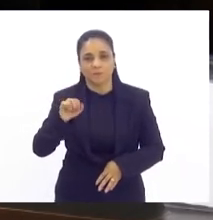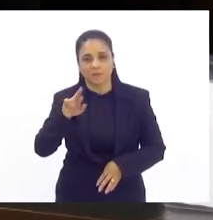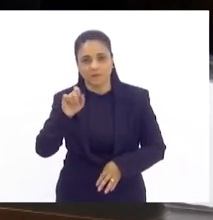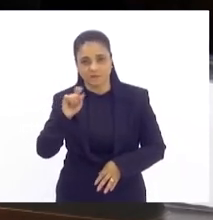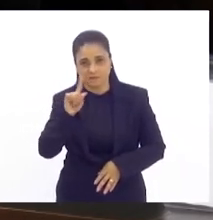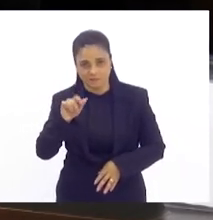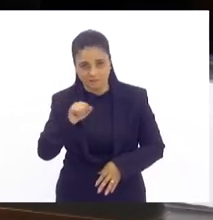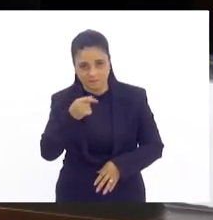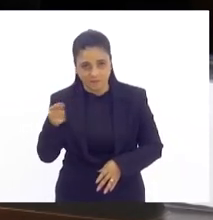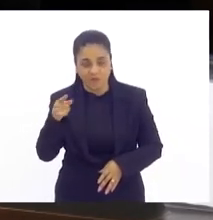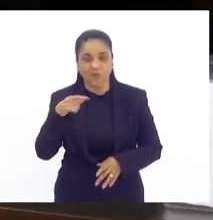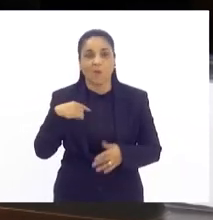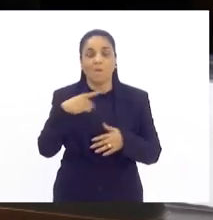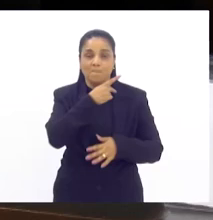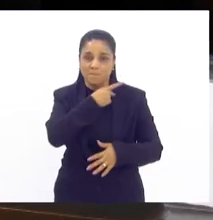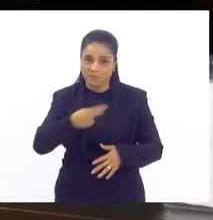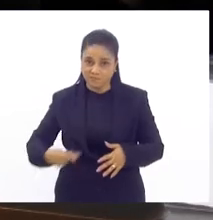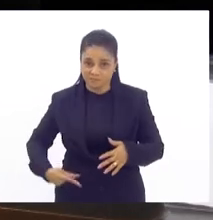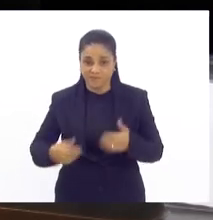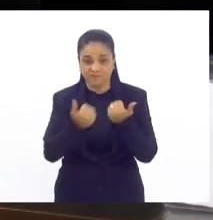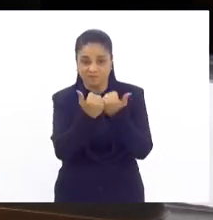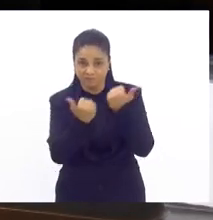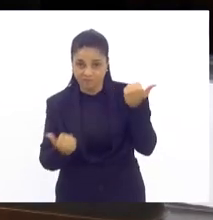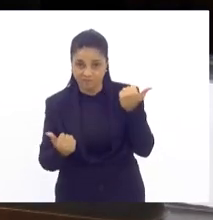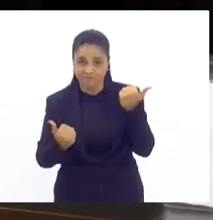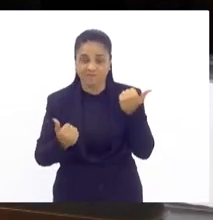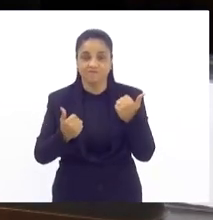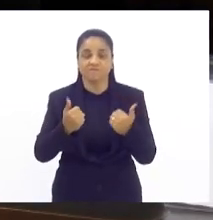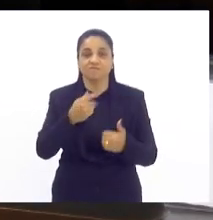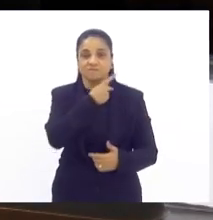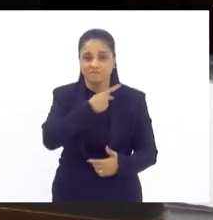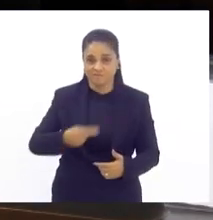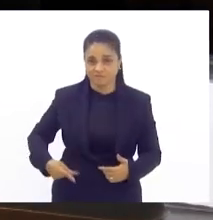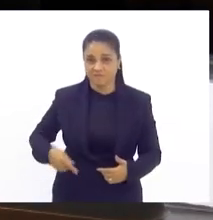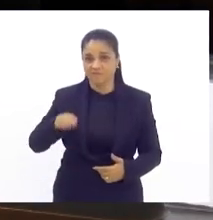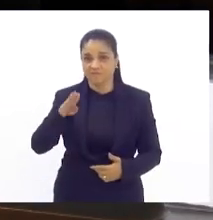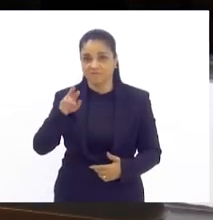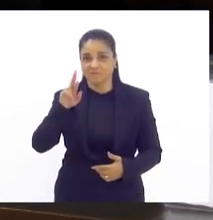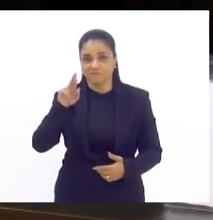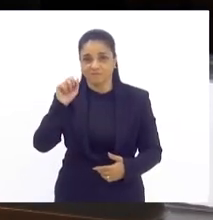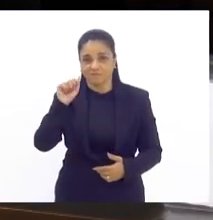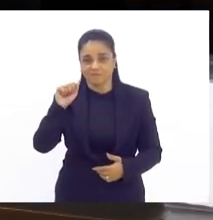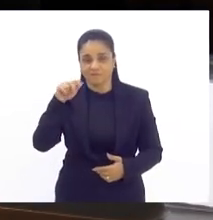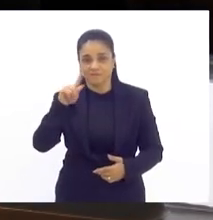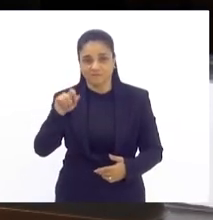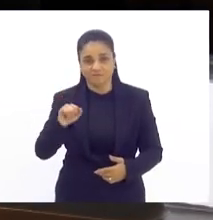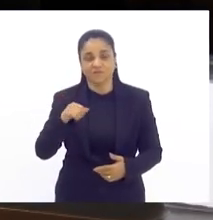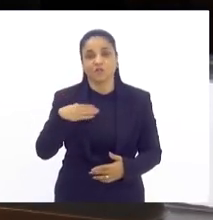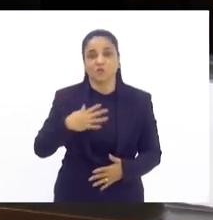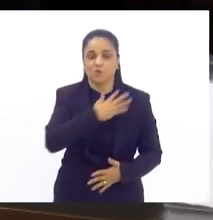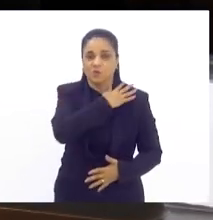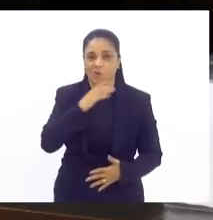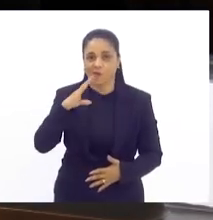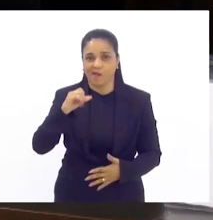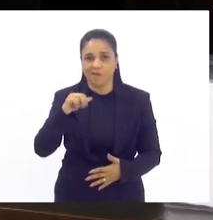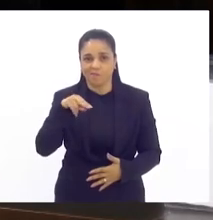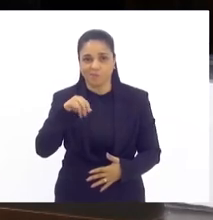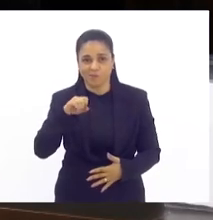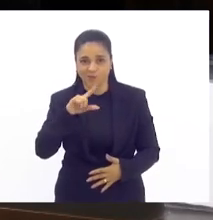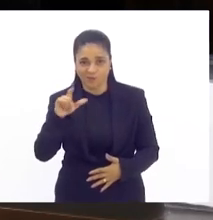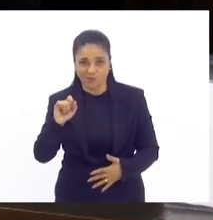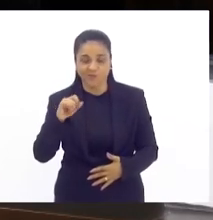presidente e vice-presidente Brazão, coronel Camilo, meu amigo, meu